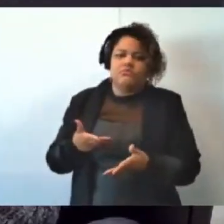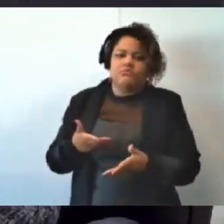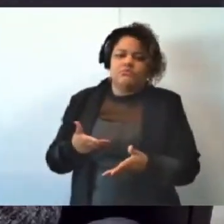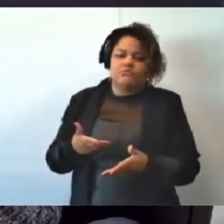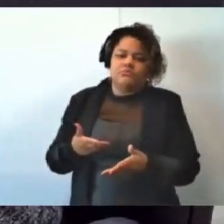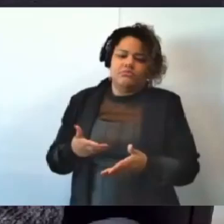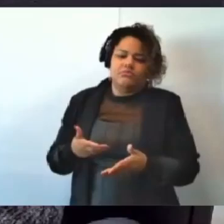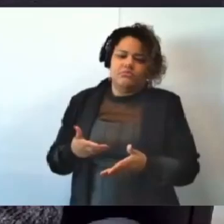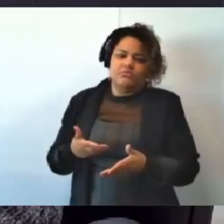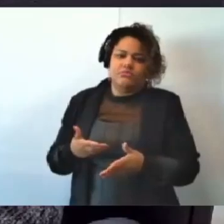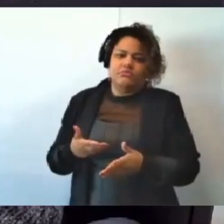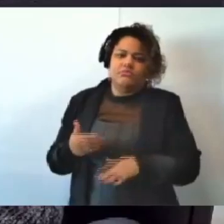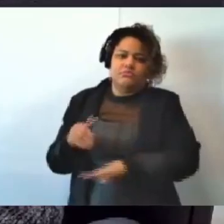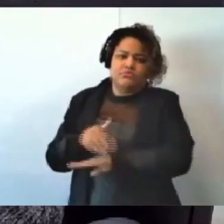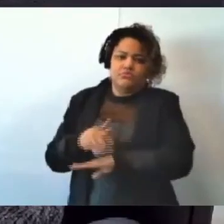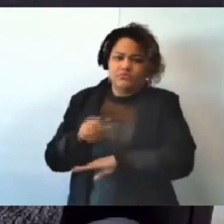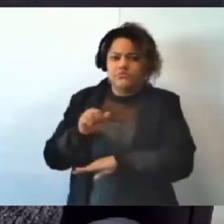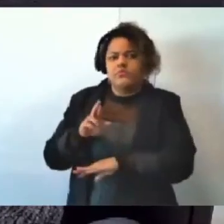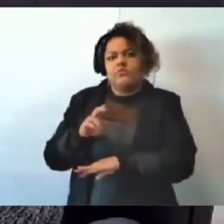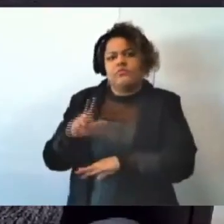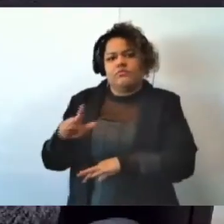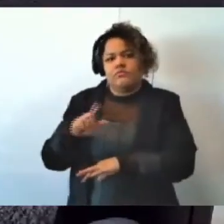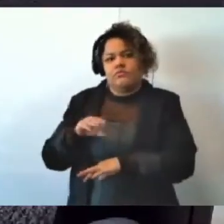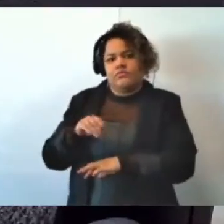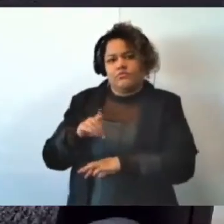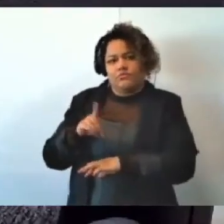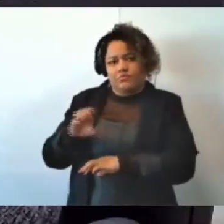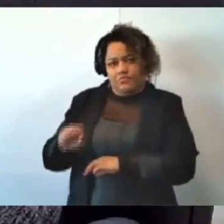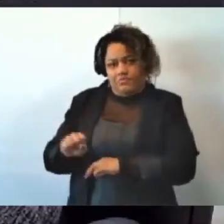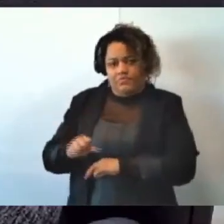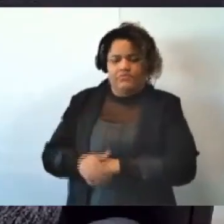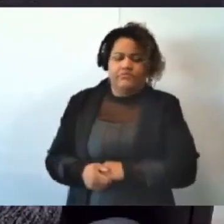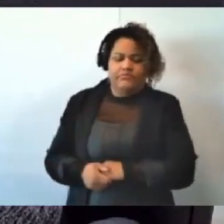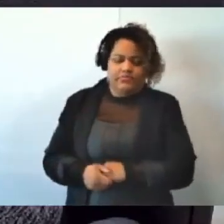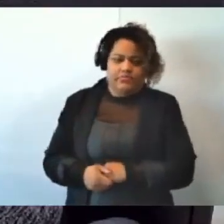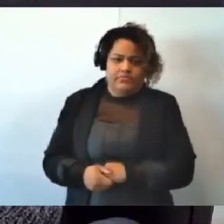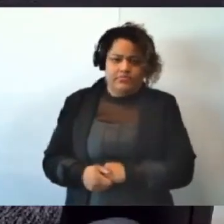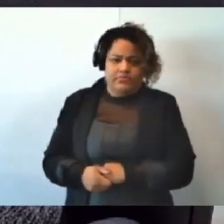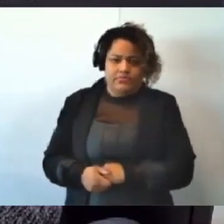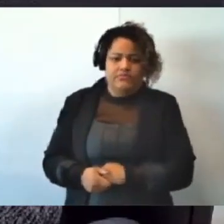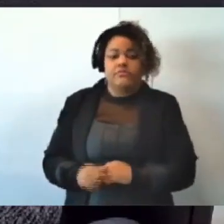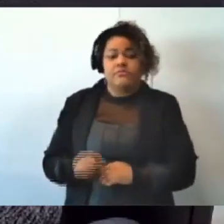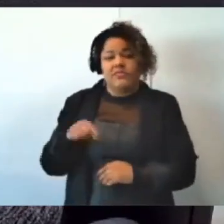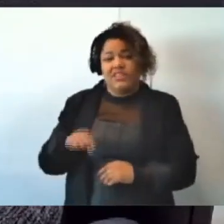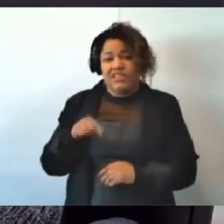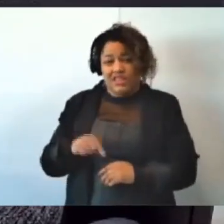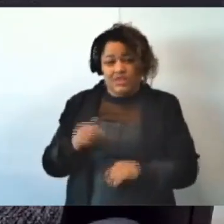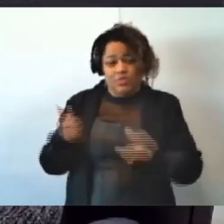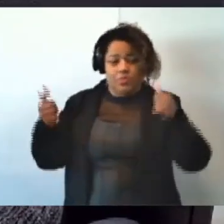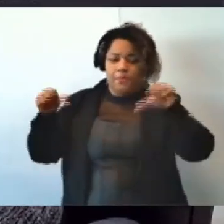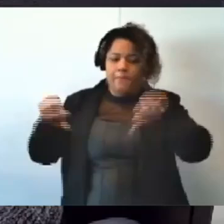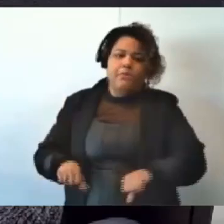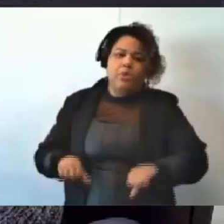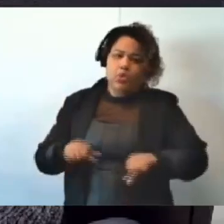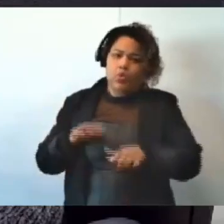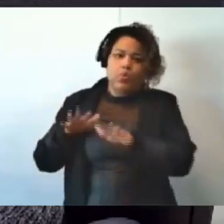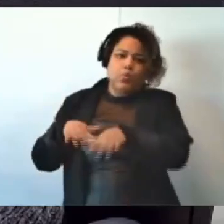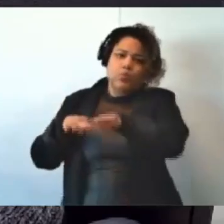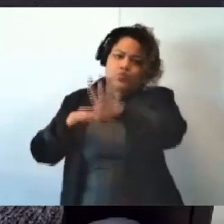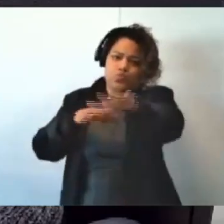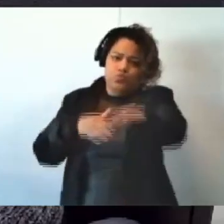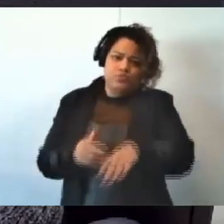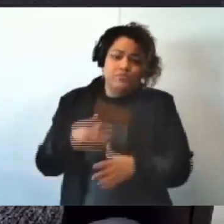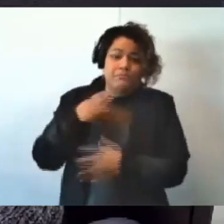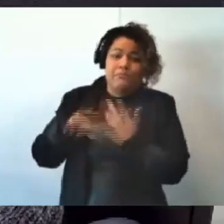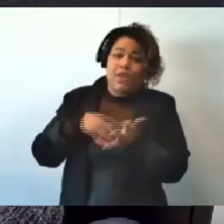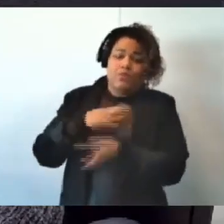e pegar a Raul Mendes. Isso deixou o trânsito no bairro totalmente caótico, porque a